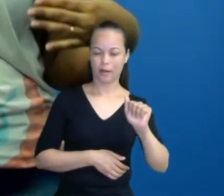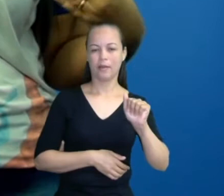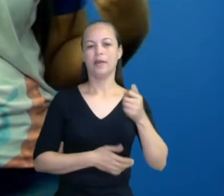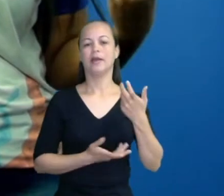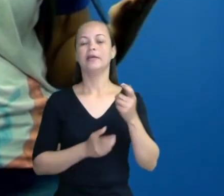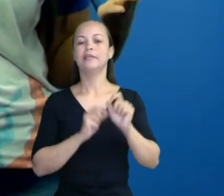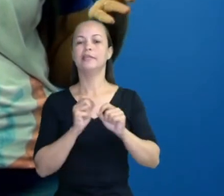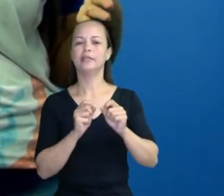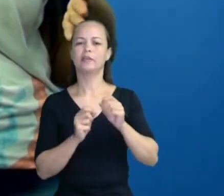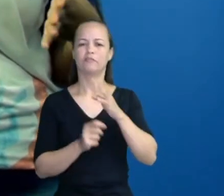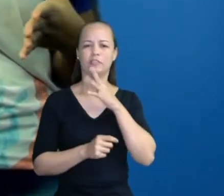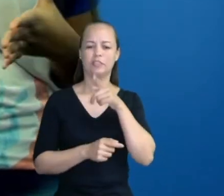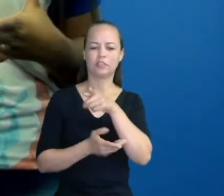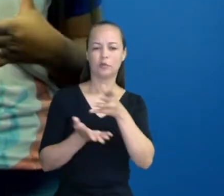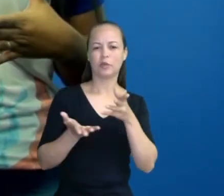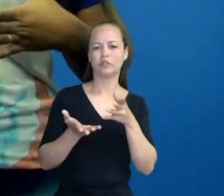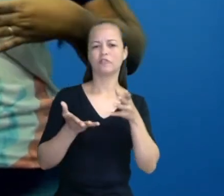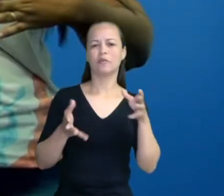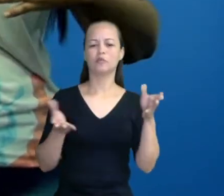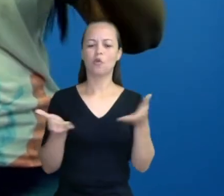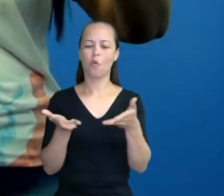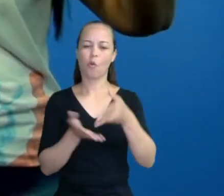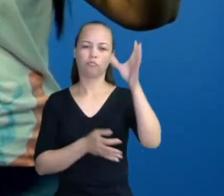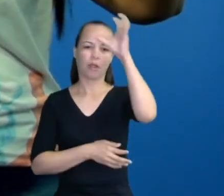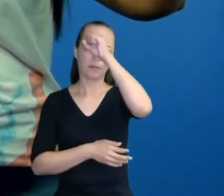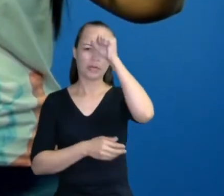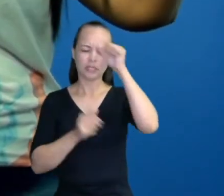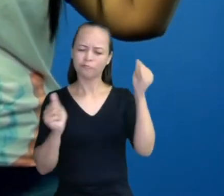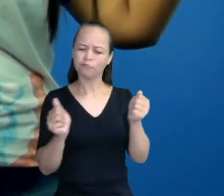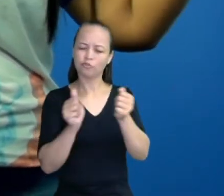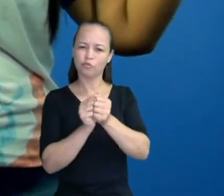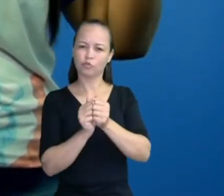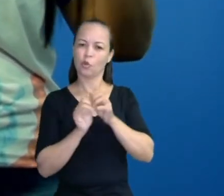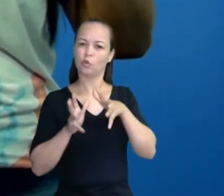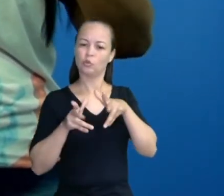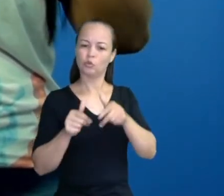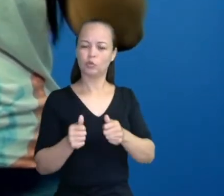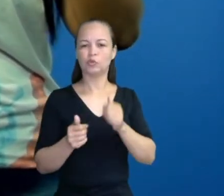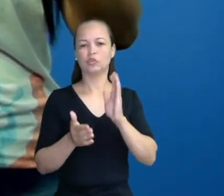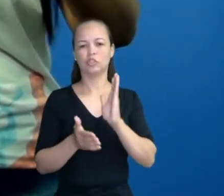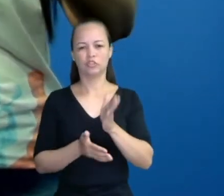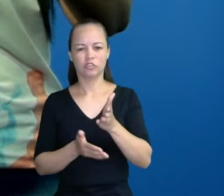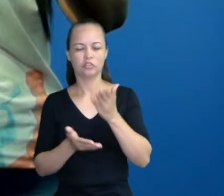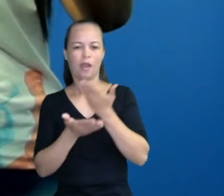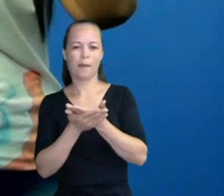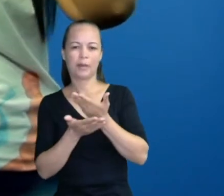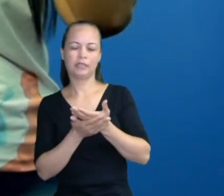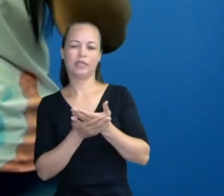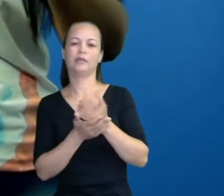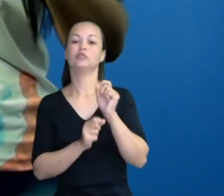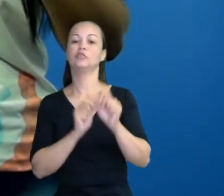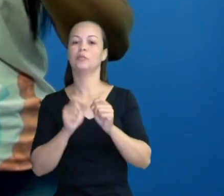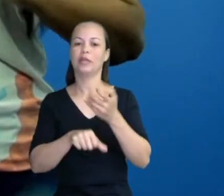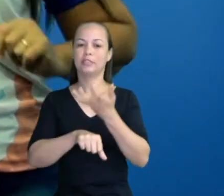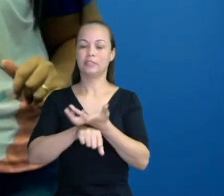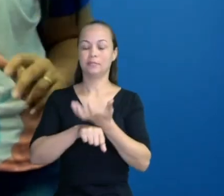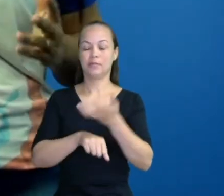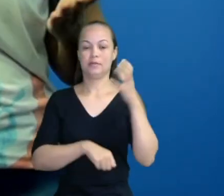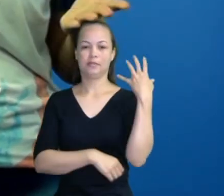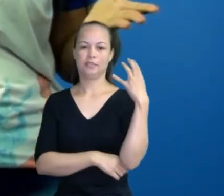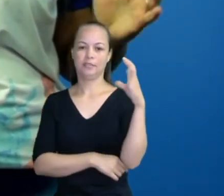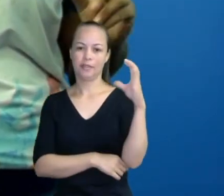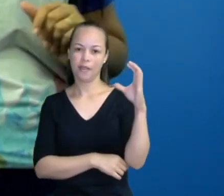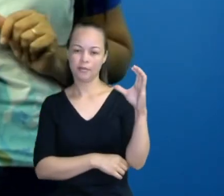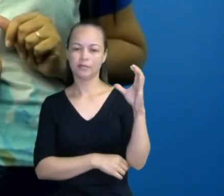e vamos hoje aprender juntinhos tudo que já aprendemos até aqui sobre ciências da